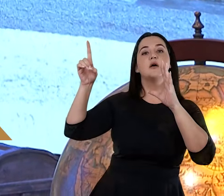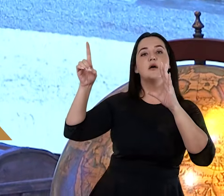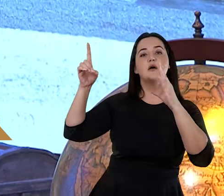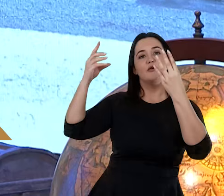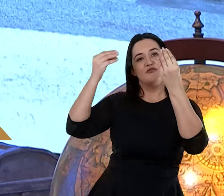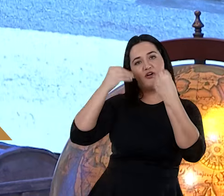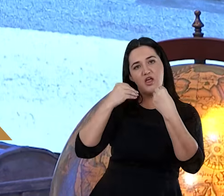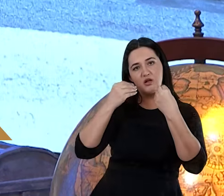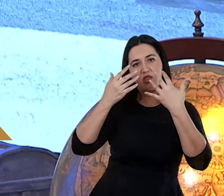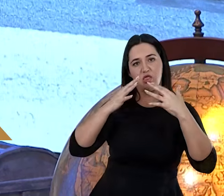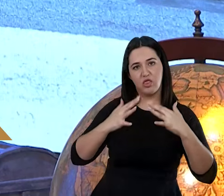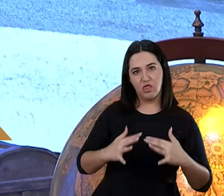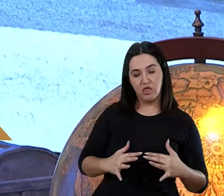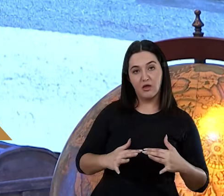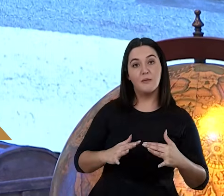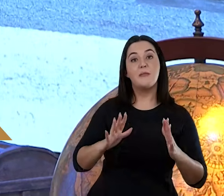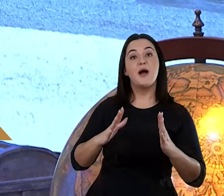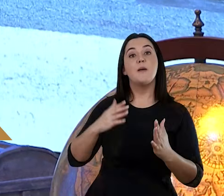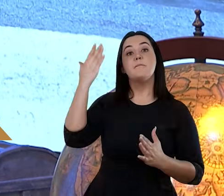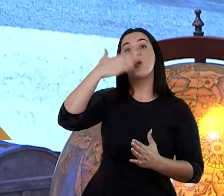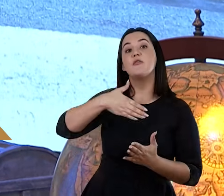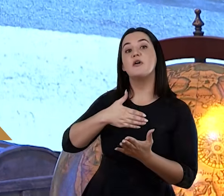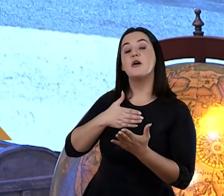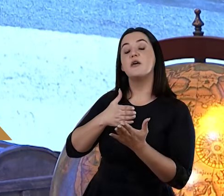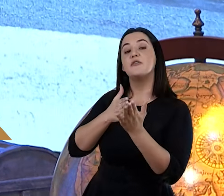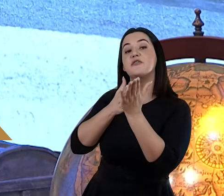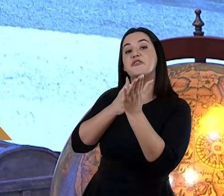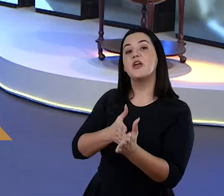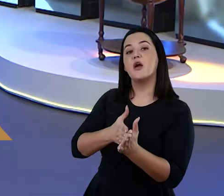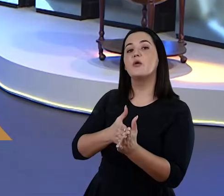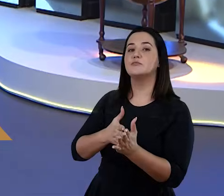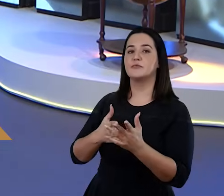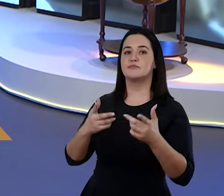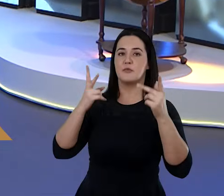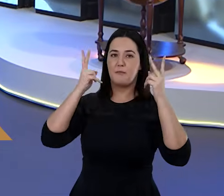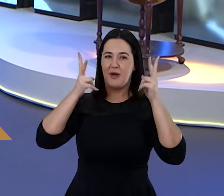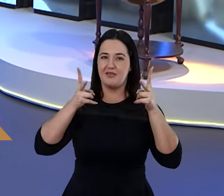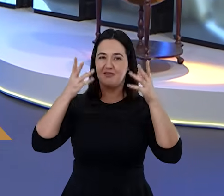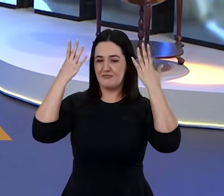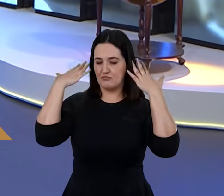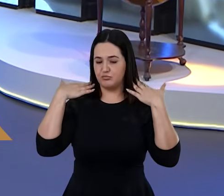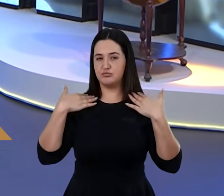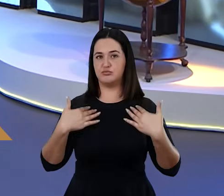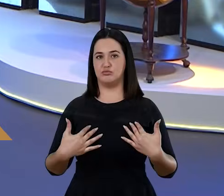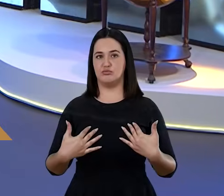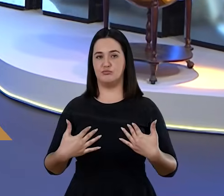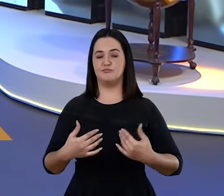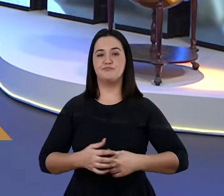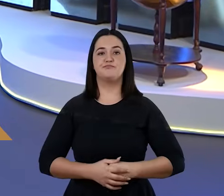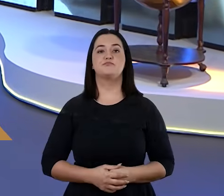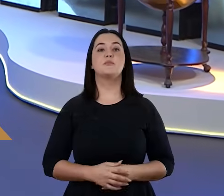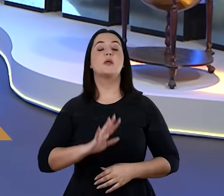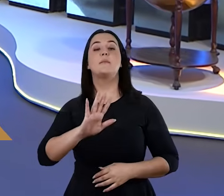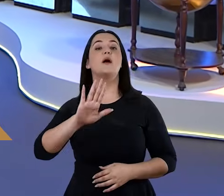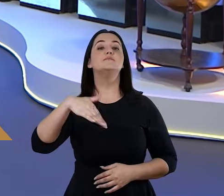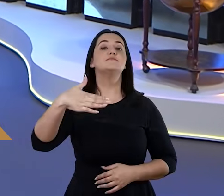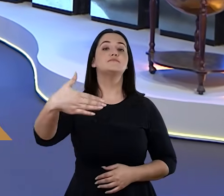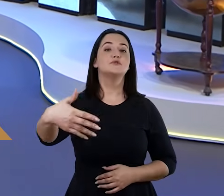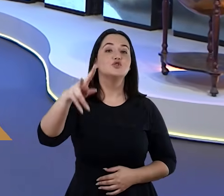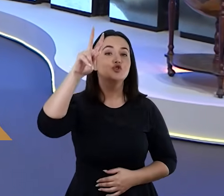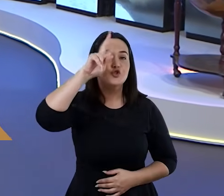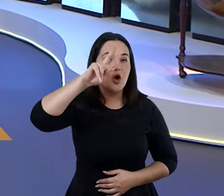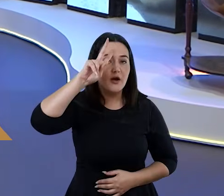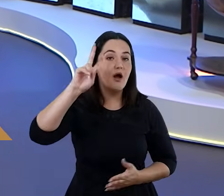demonstrar a sua fidelidade era não cortando seus cabelos. Finalmente, o que deveria terminar com um final